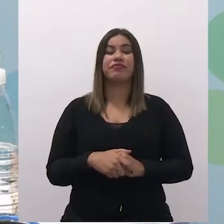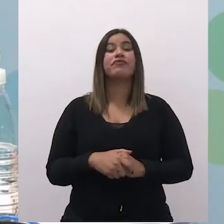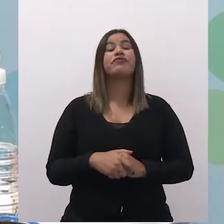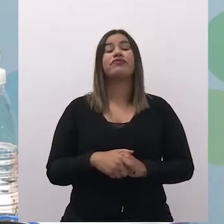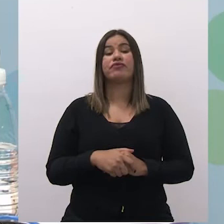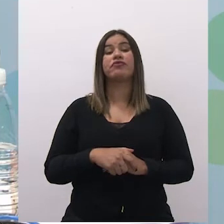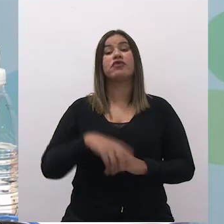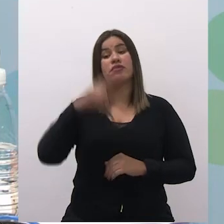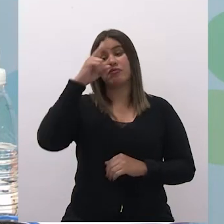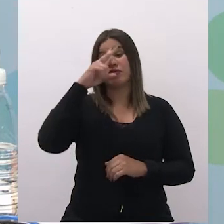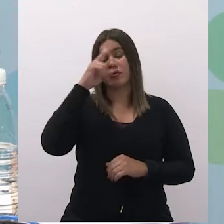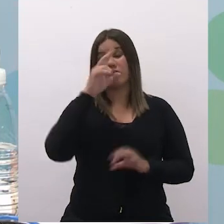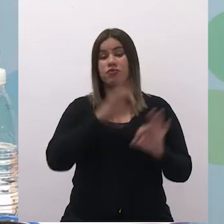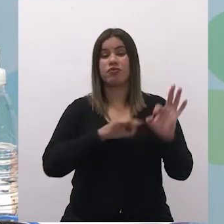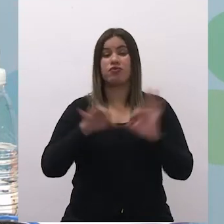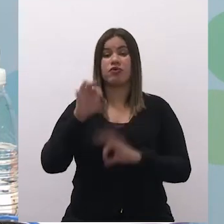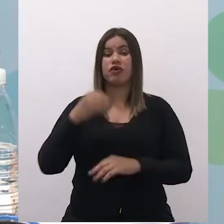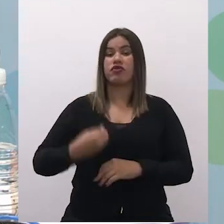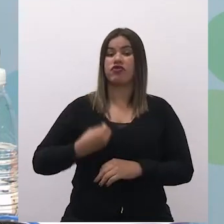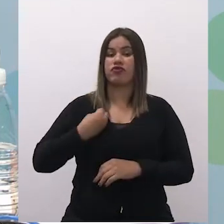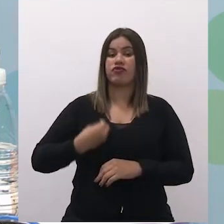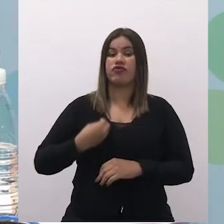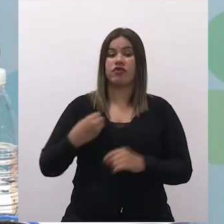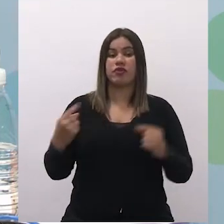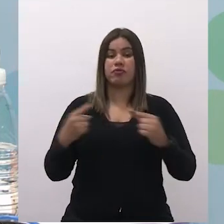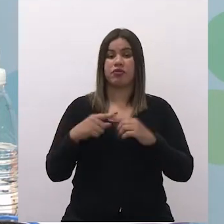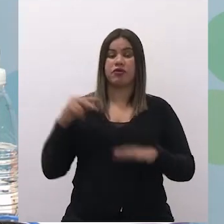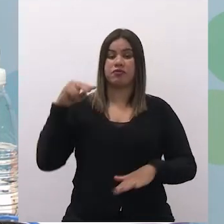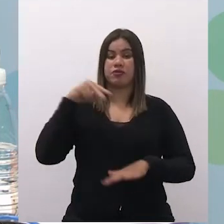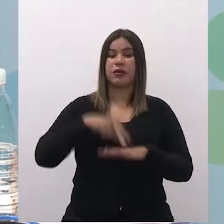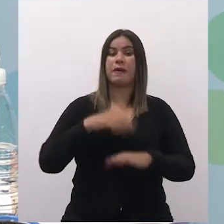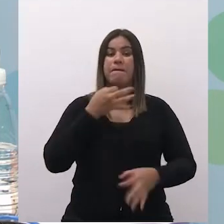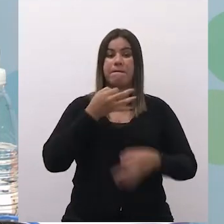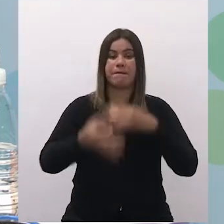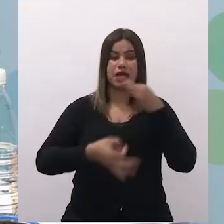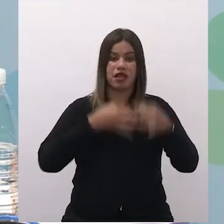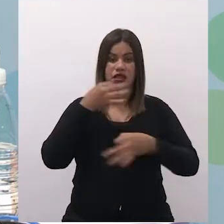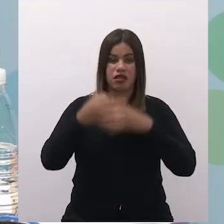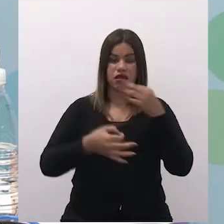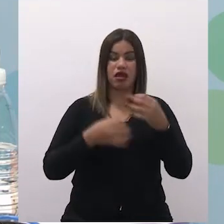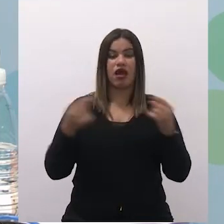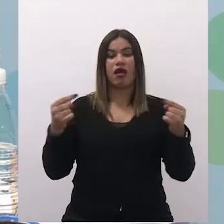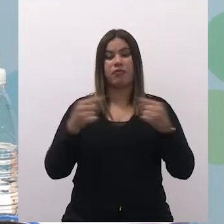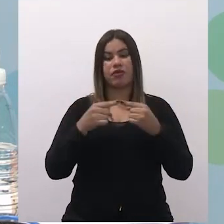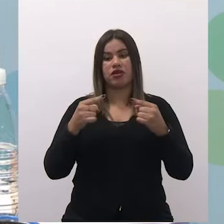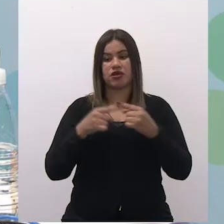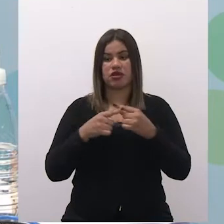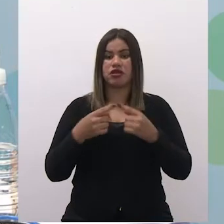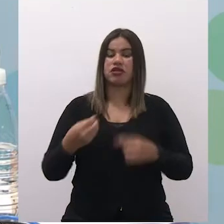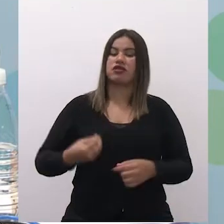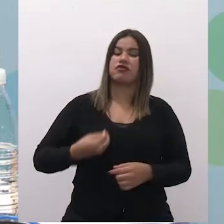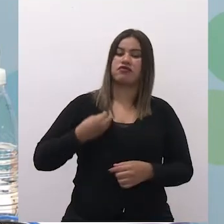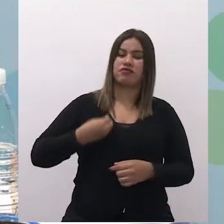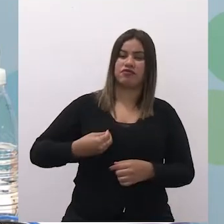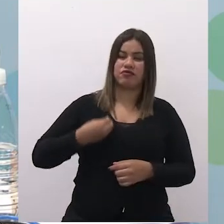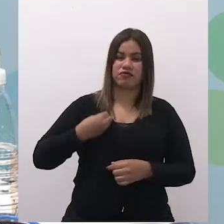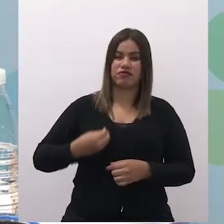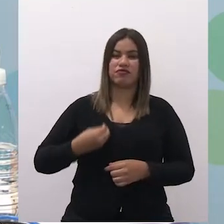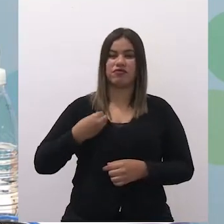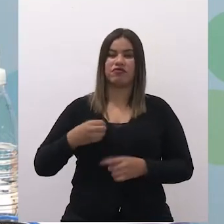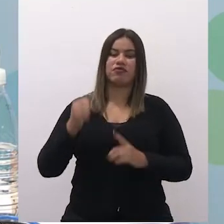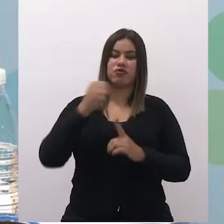de vida significa posicionar-se de maneira crítica diante do mundo, diante da vida e diante